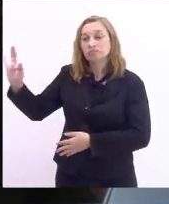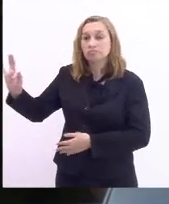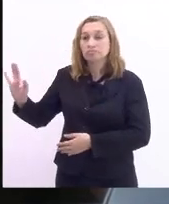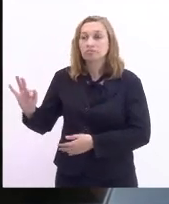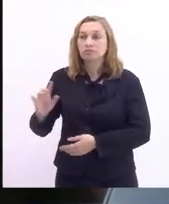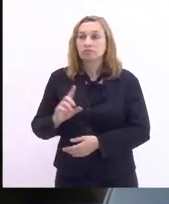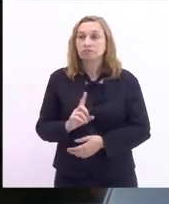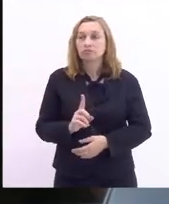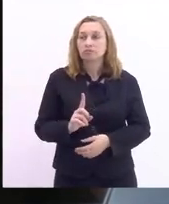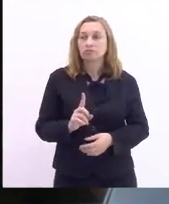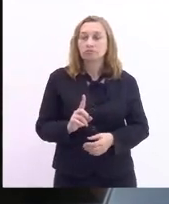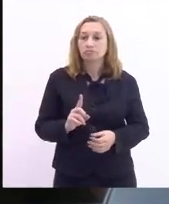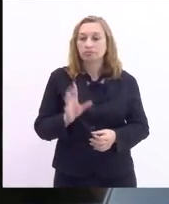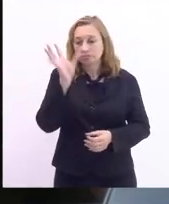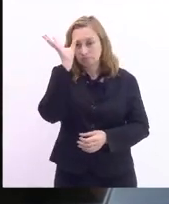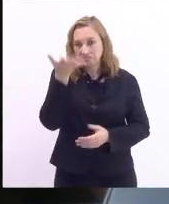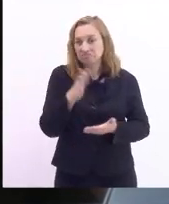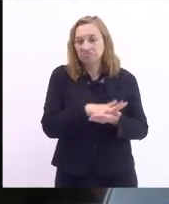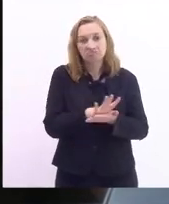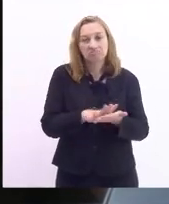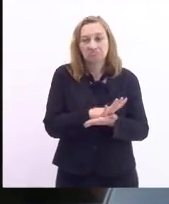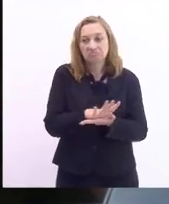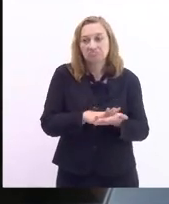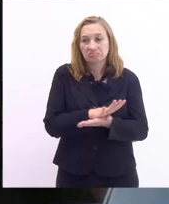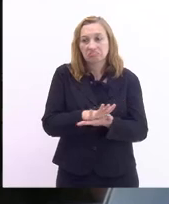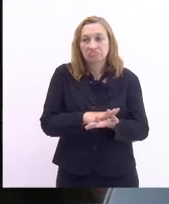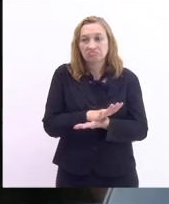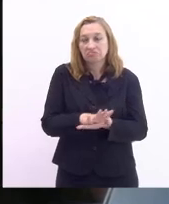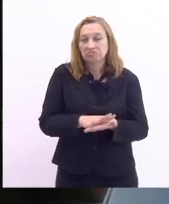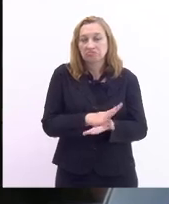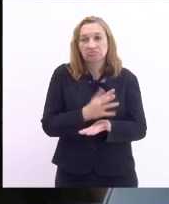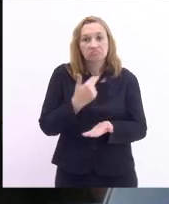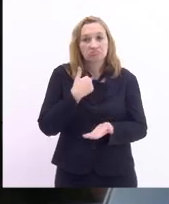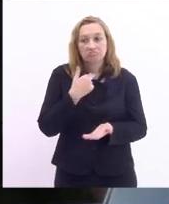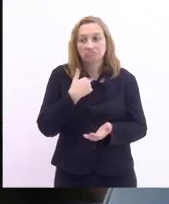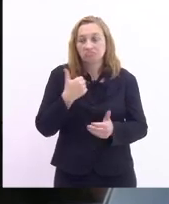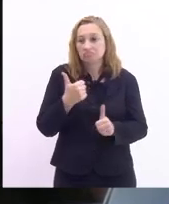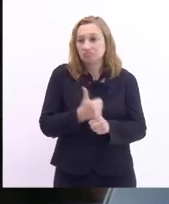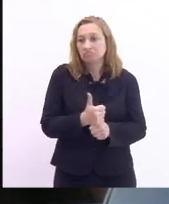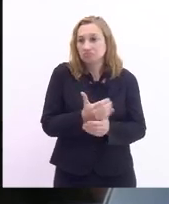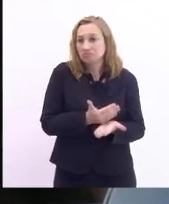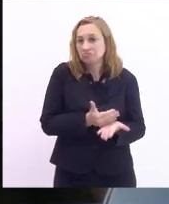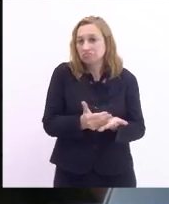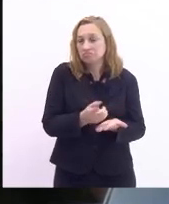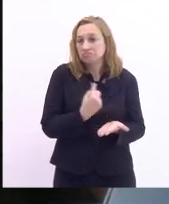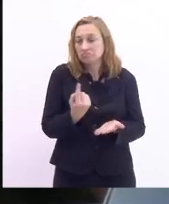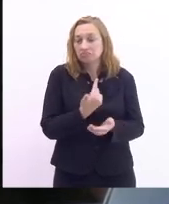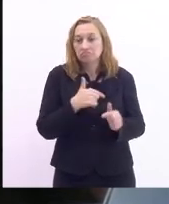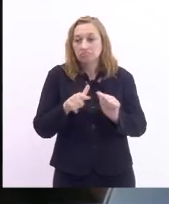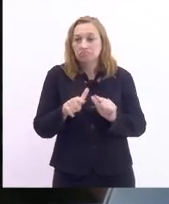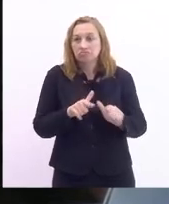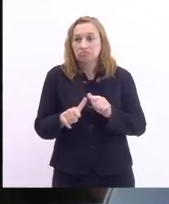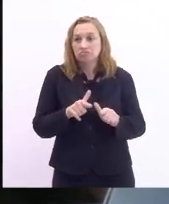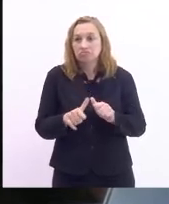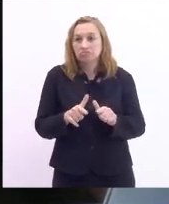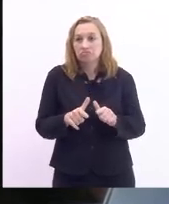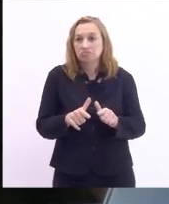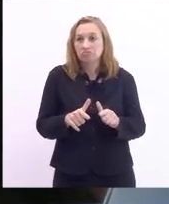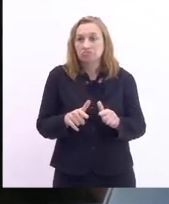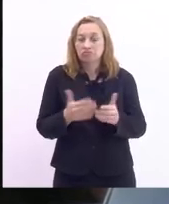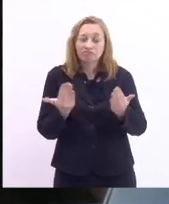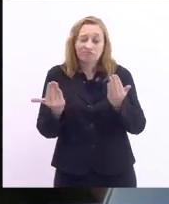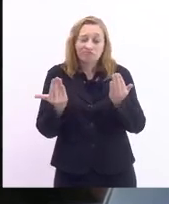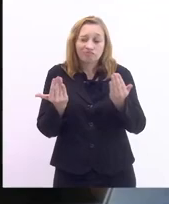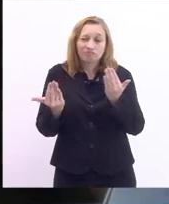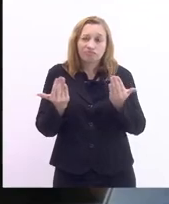não se tomar uma decisão sobre isso nós não podemos tomar posse iniciar os nossos trabalhos sobre a